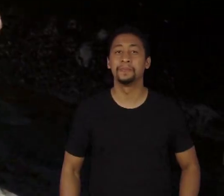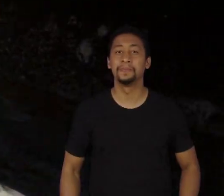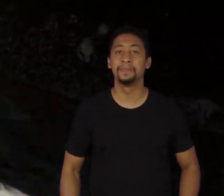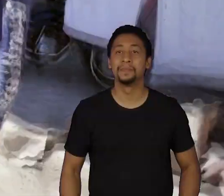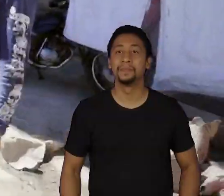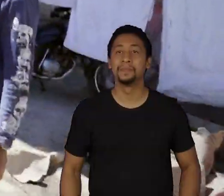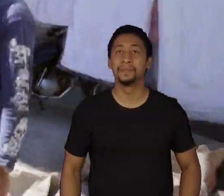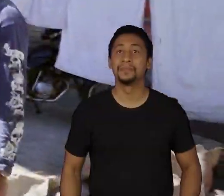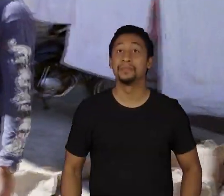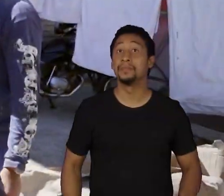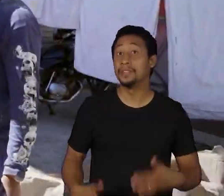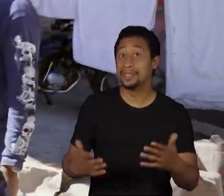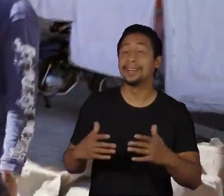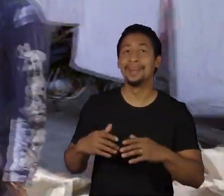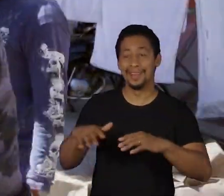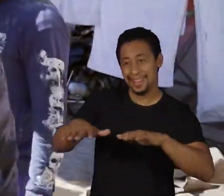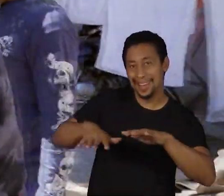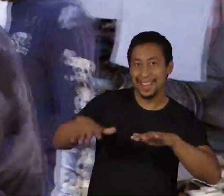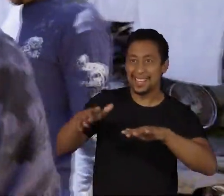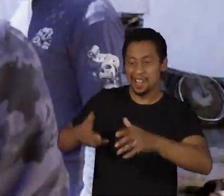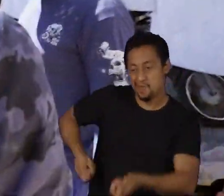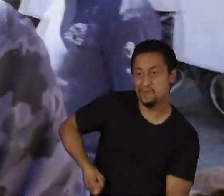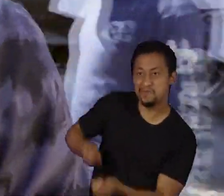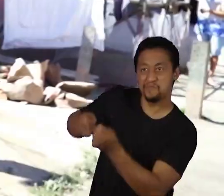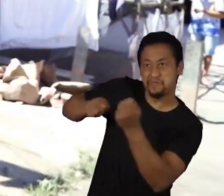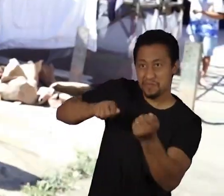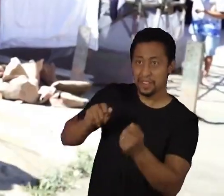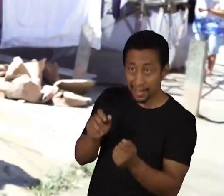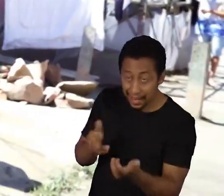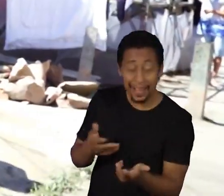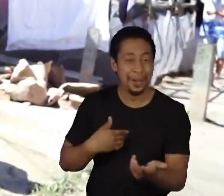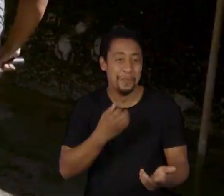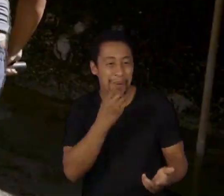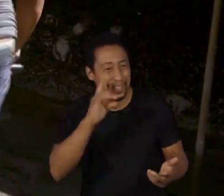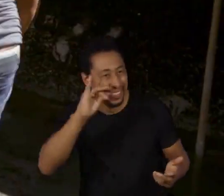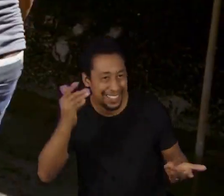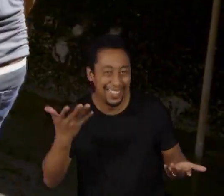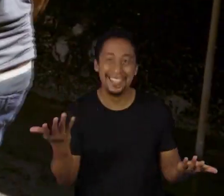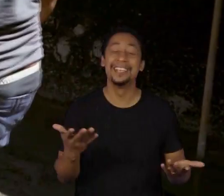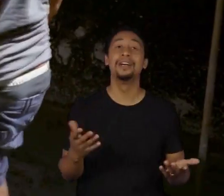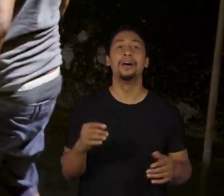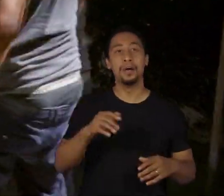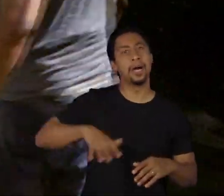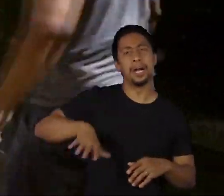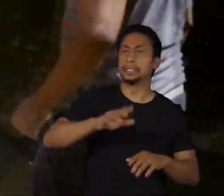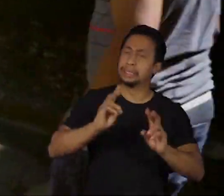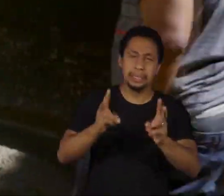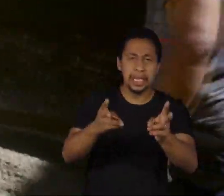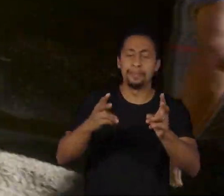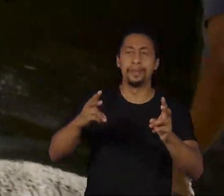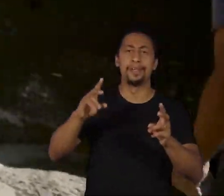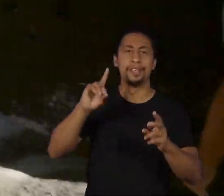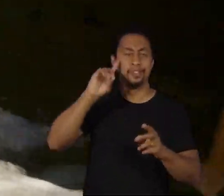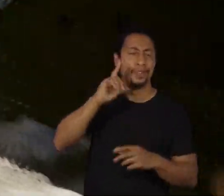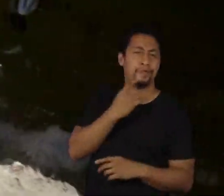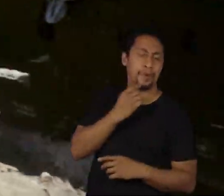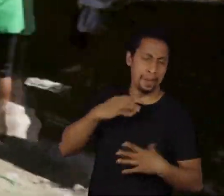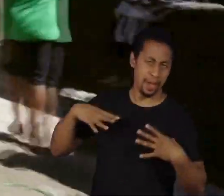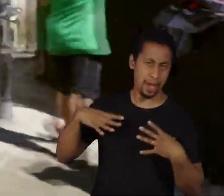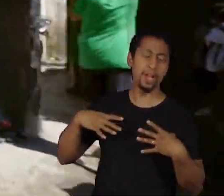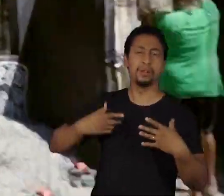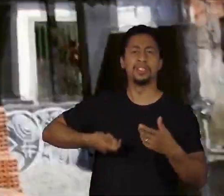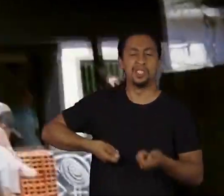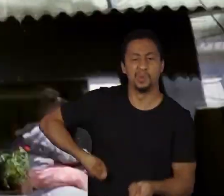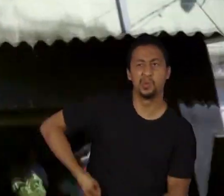E aí, mano? Enchendo a laje, bom dia. Sempre, bom dia pra nós. A realidade é essa, ó. A gente enche a laje num feriado para depois ir pro bar tomar